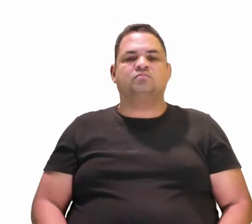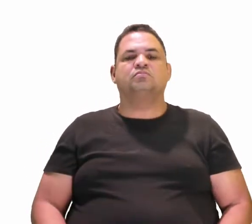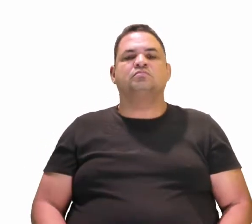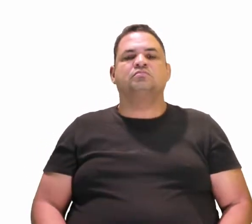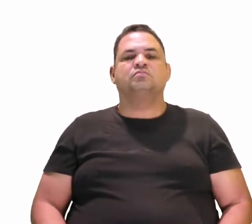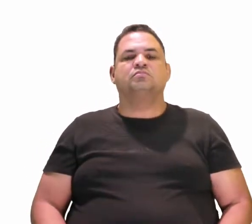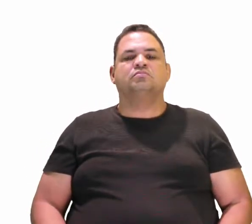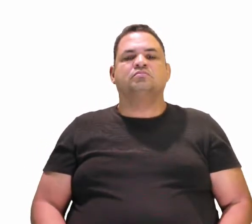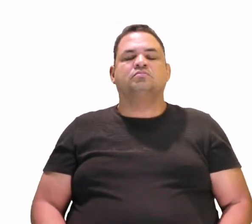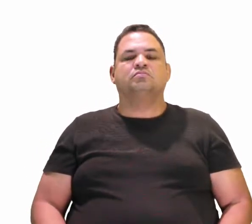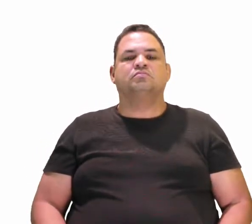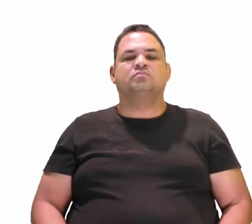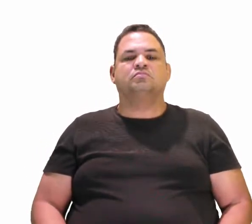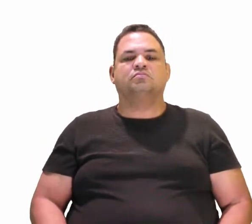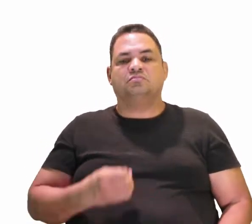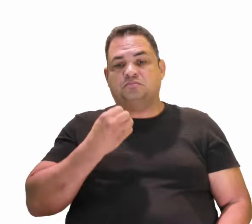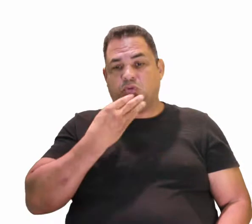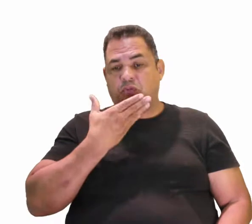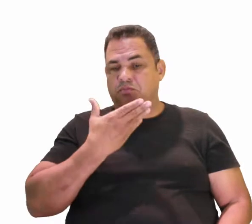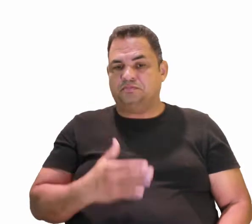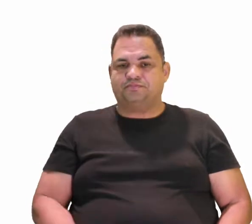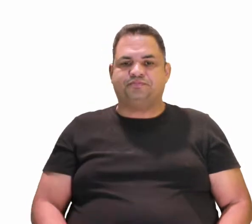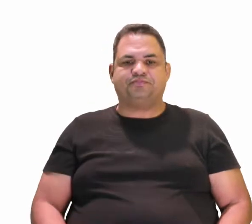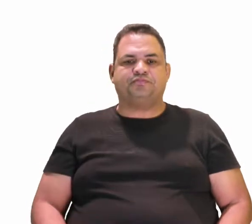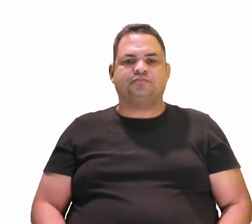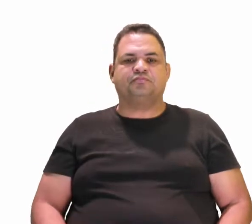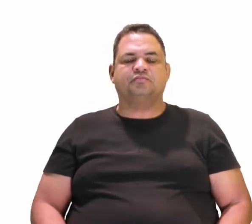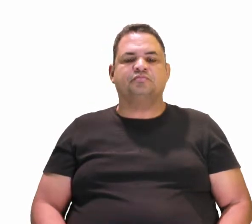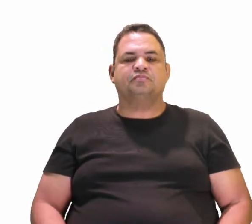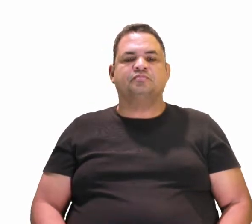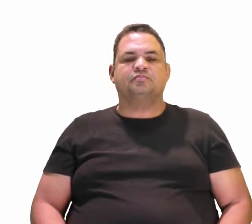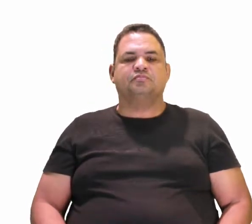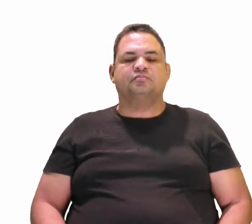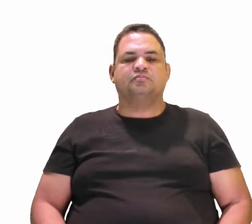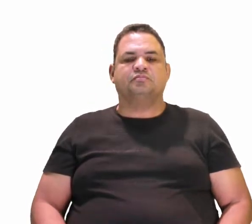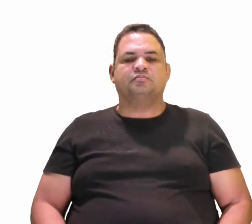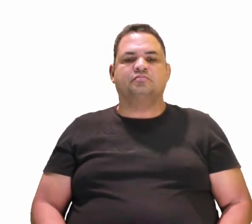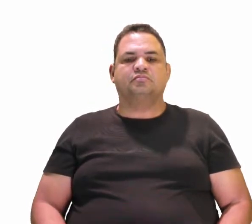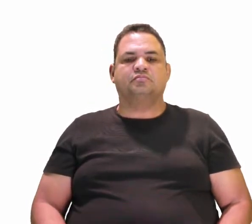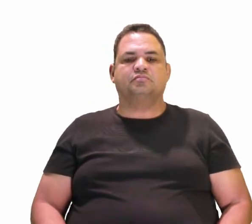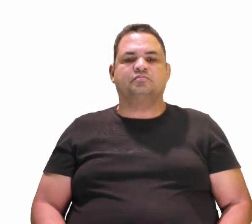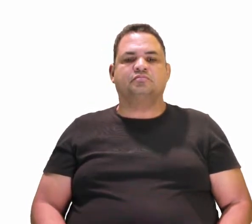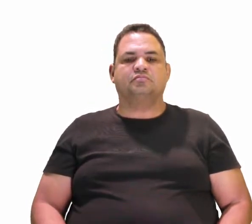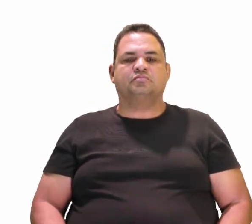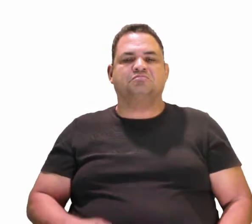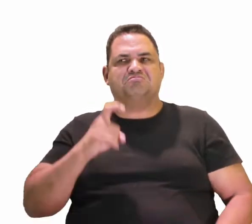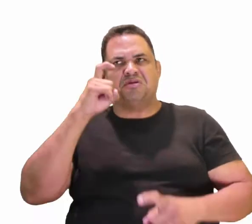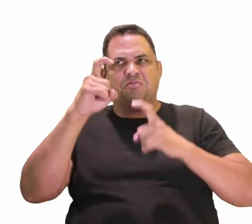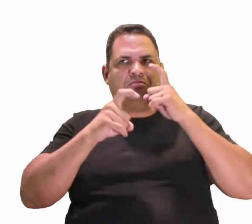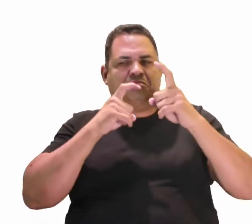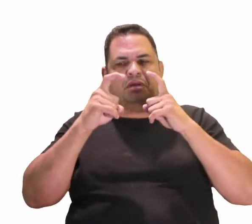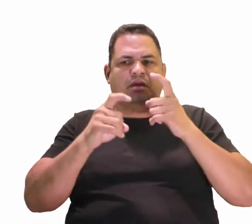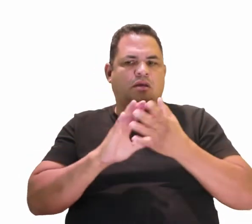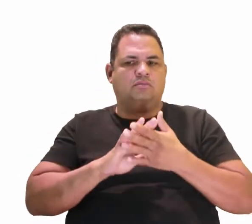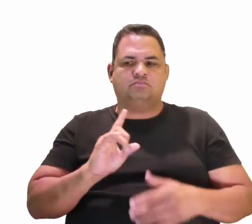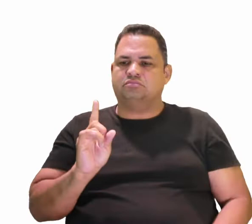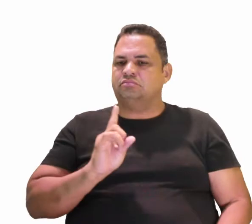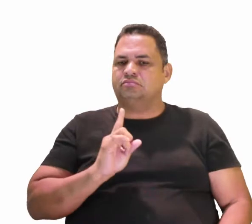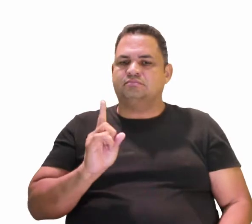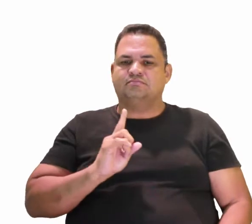Muito boas. Muito bom, aliás. Worry a lot. Se preocupar bastante?